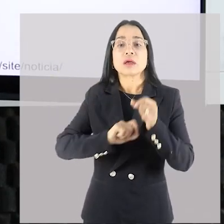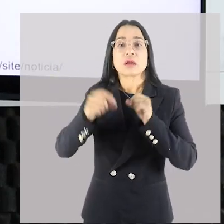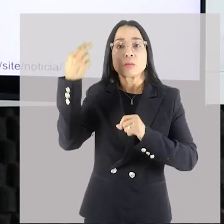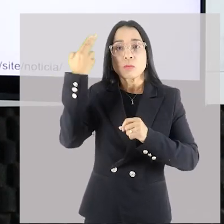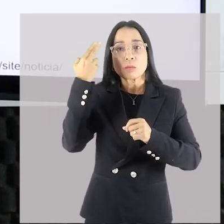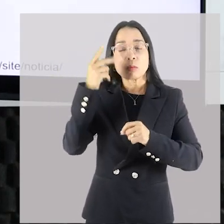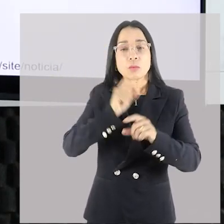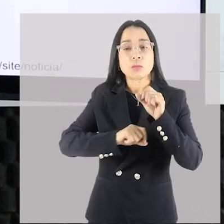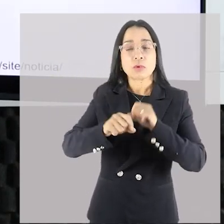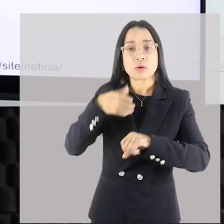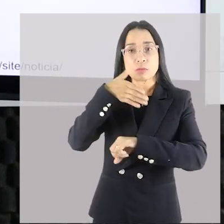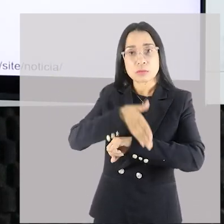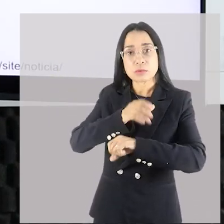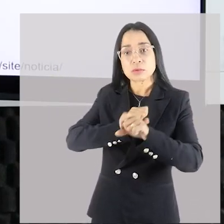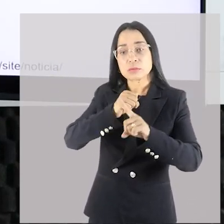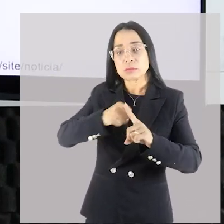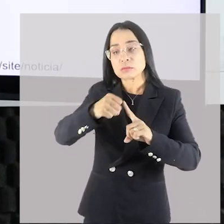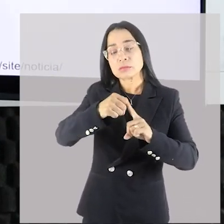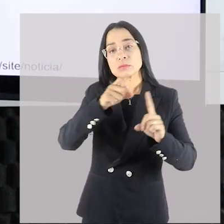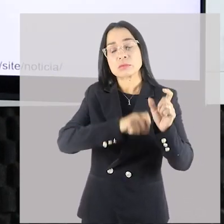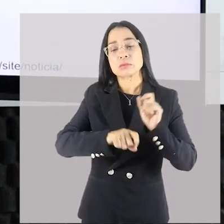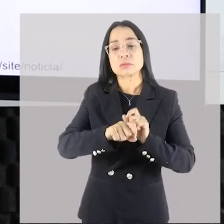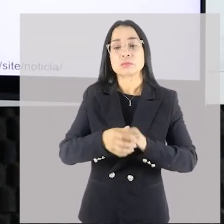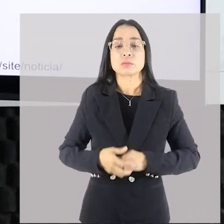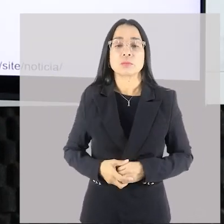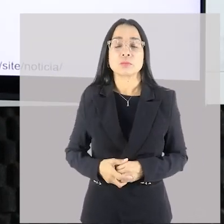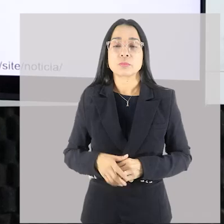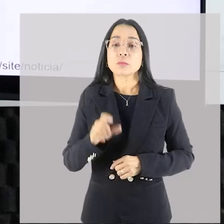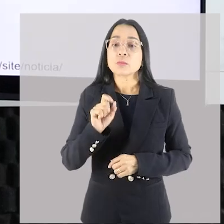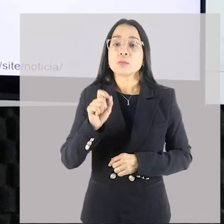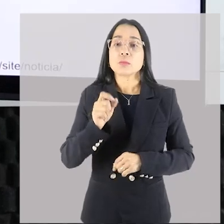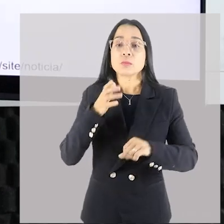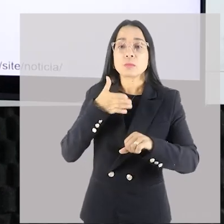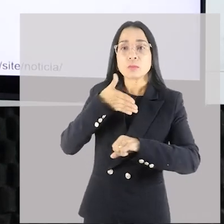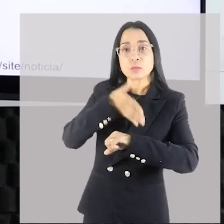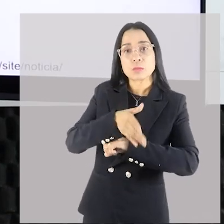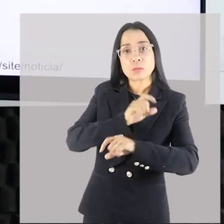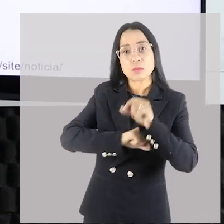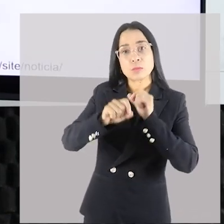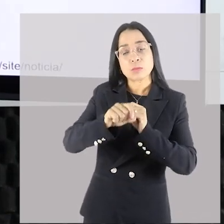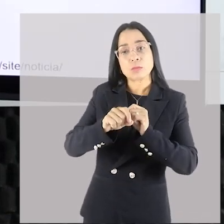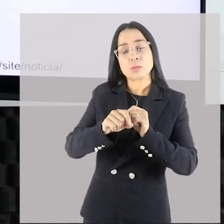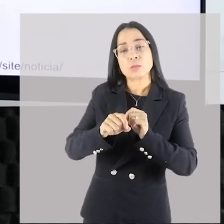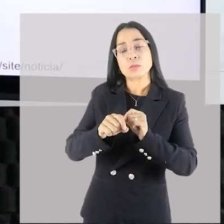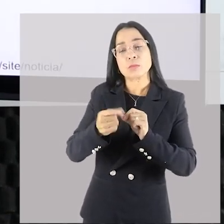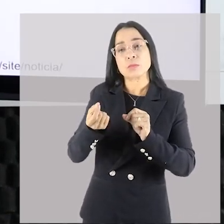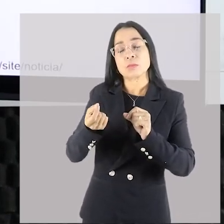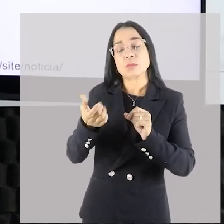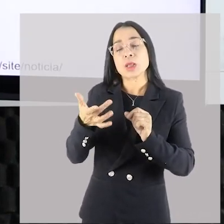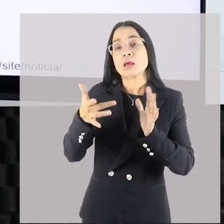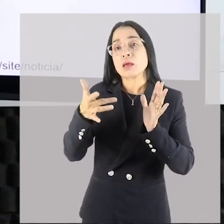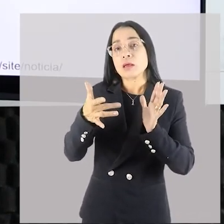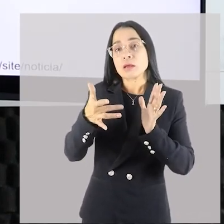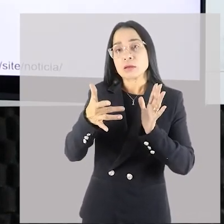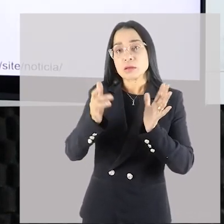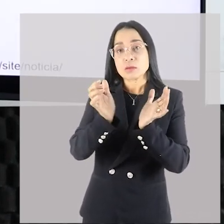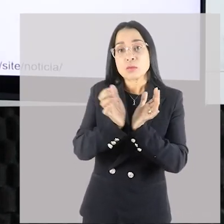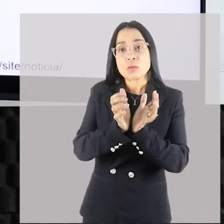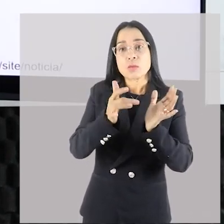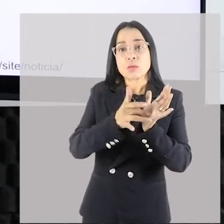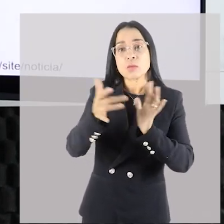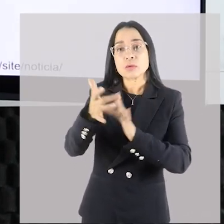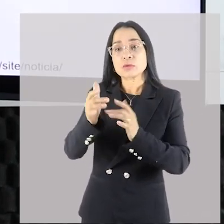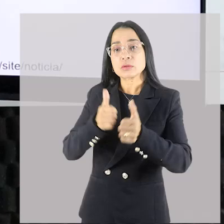comum na sociedade. E aí, com essa entrada do cristianismo, ele teve essa